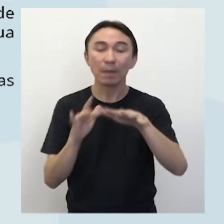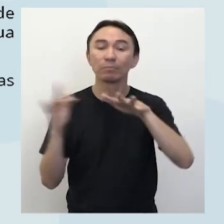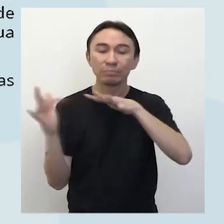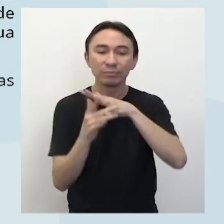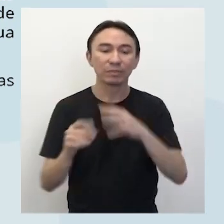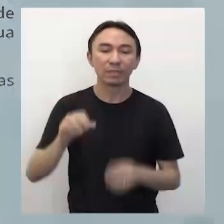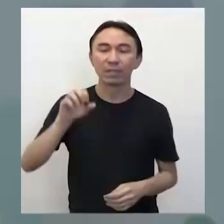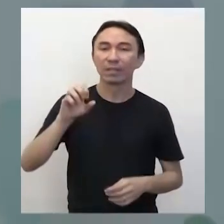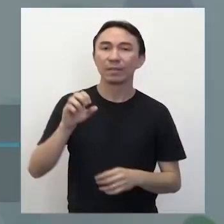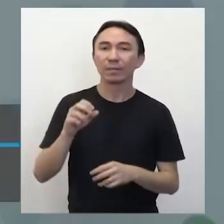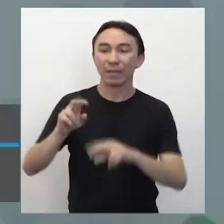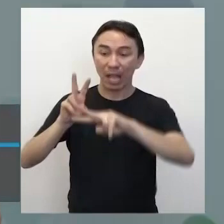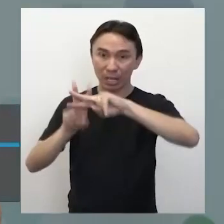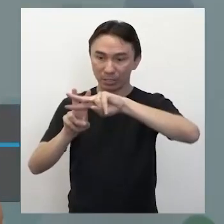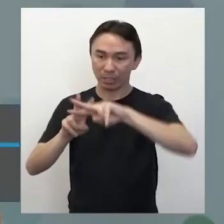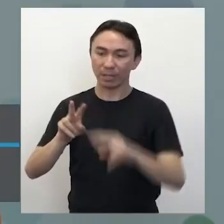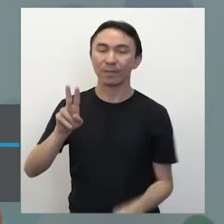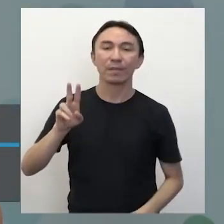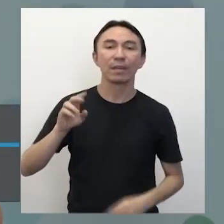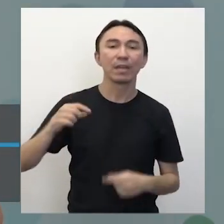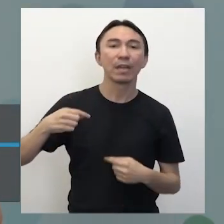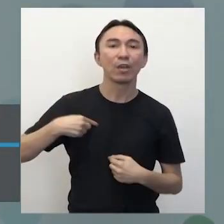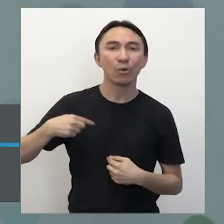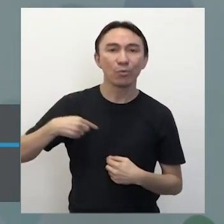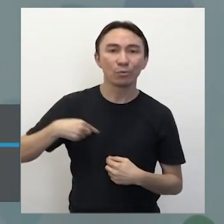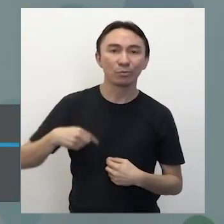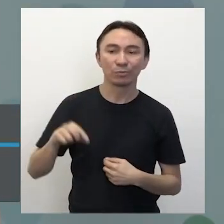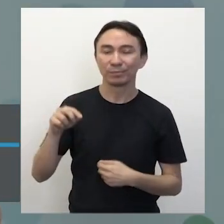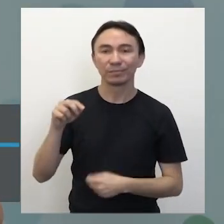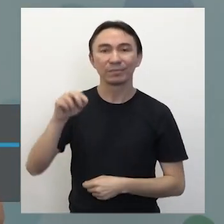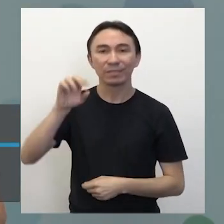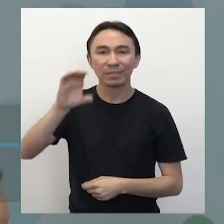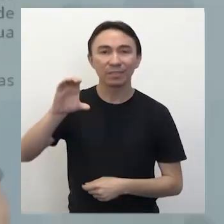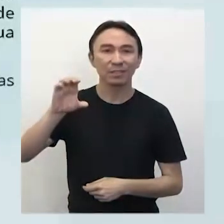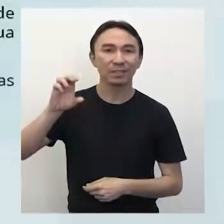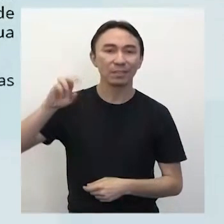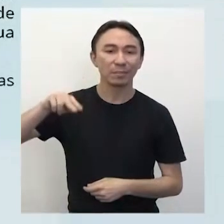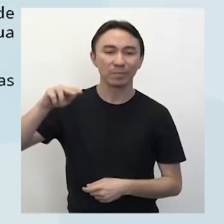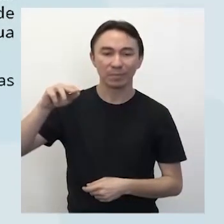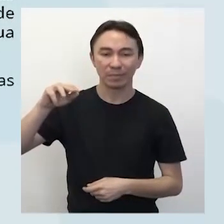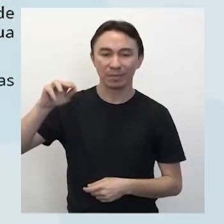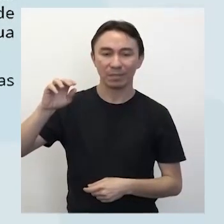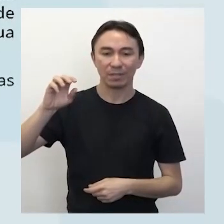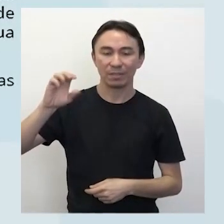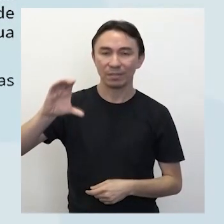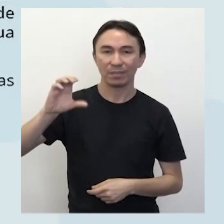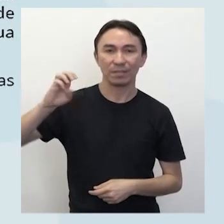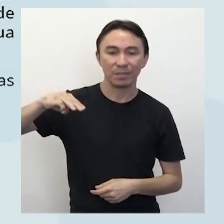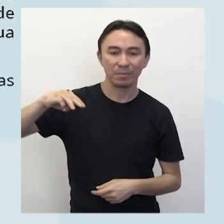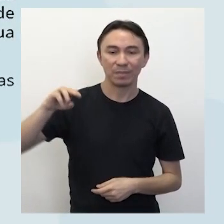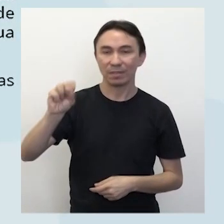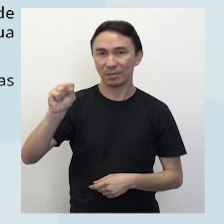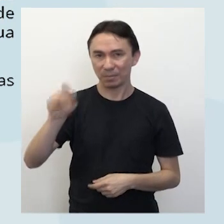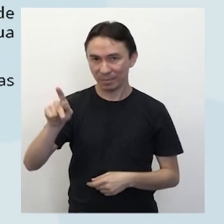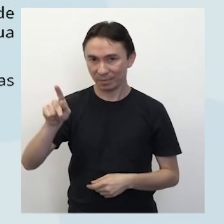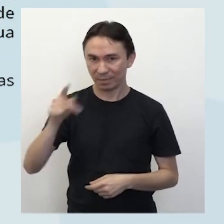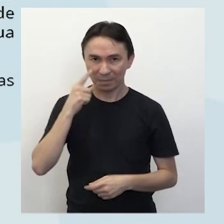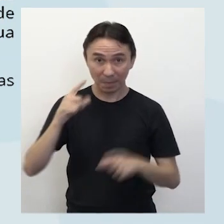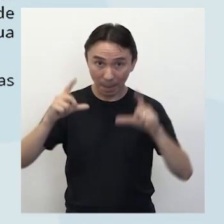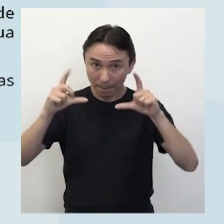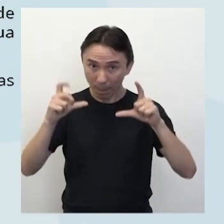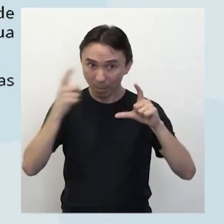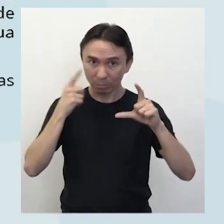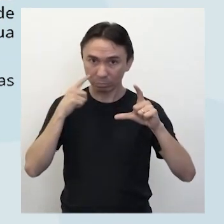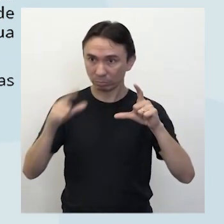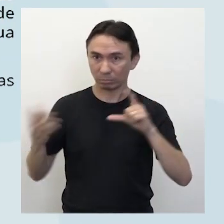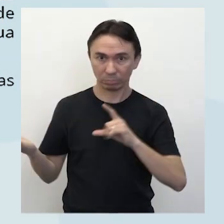EuNoCMSP. Vai ser um prazer ver a sua batalha. Então, printou a tela? Então, volta lá, printa. Isso aí, ó. A dica para você. O desafio, faça uma batalha